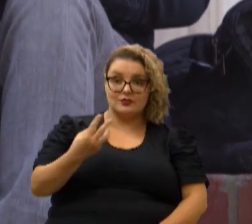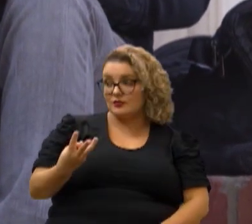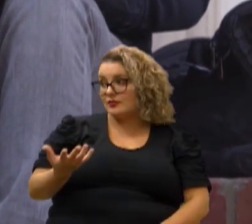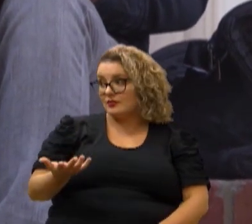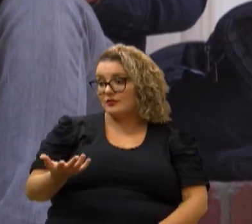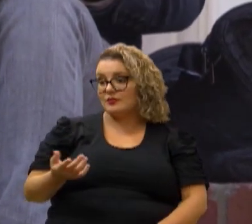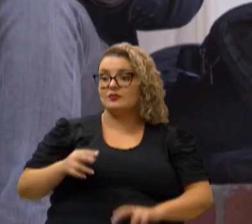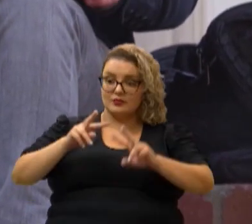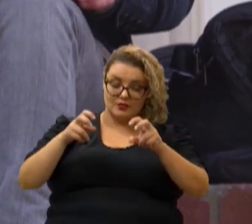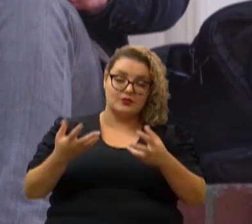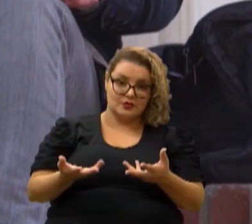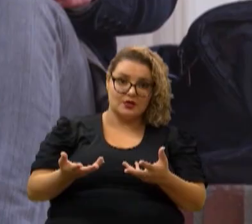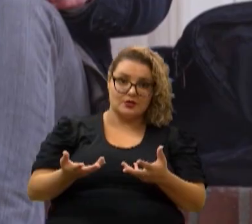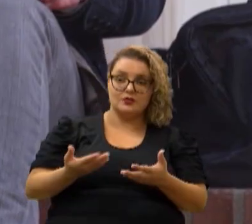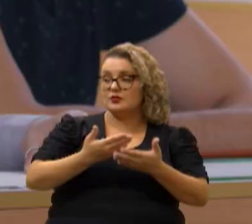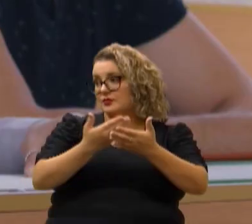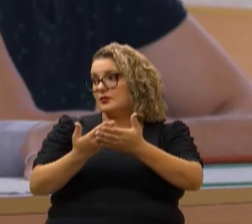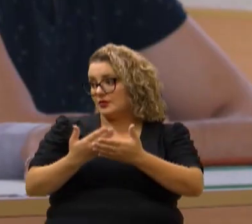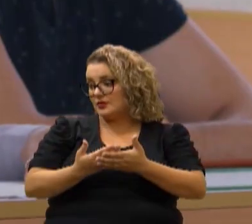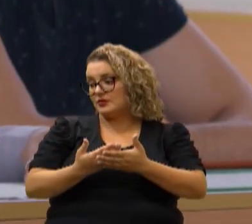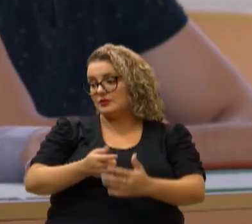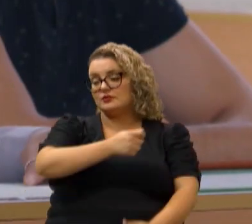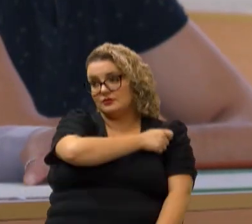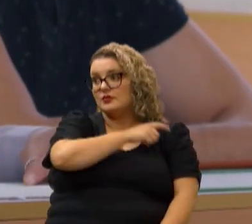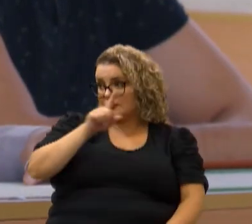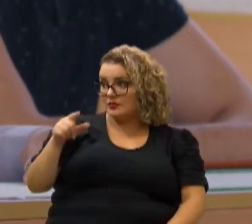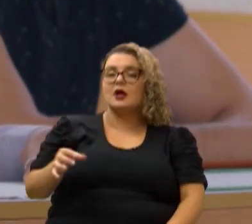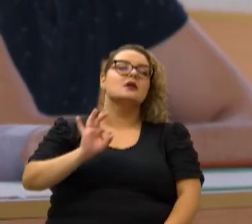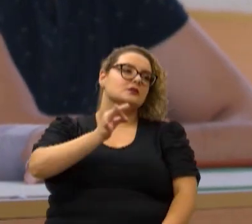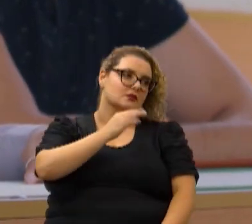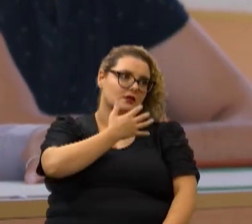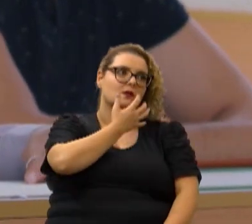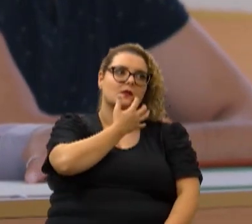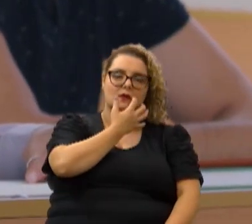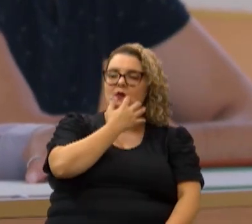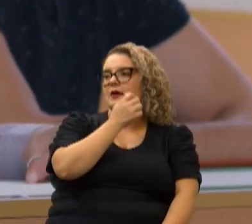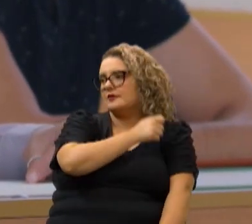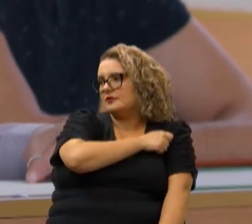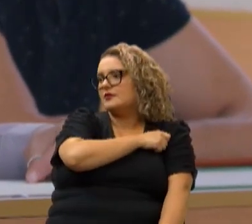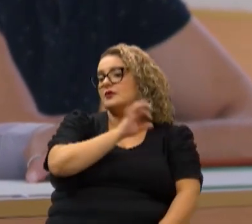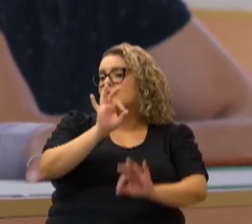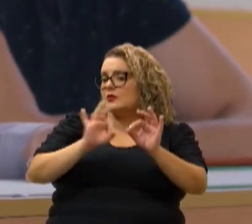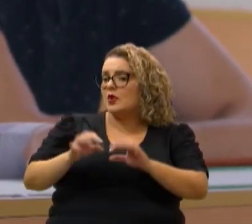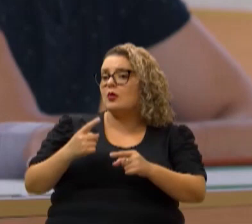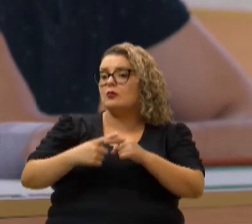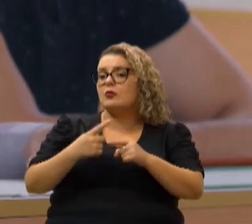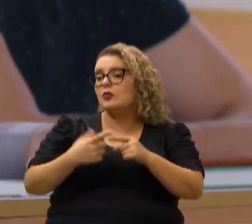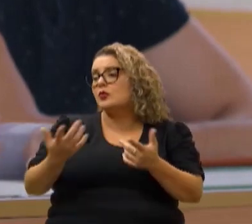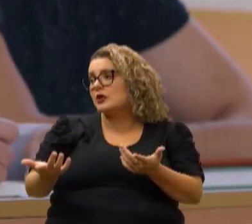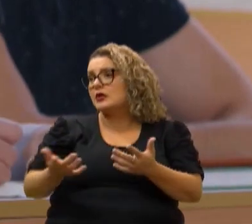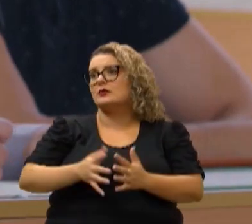também no que diz respeito aos estudos dos estudantes, né? Dos alunos e tudo mais, até em planejamento.